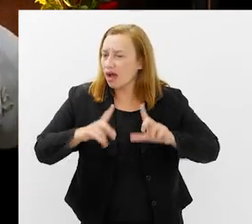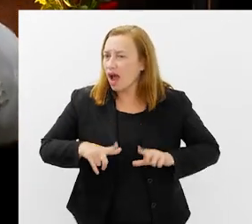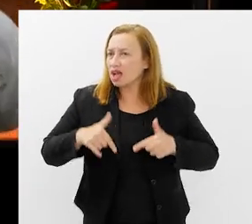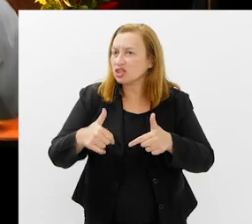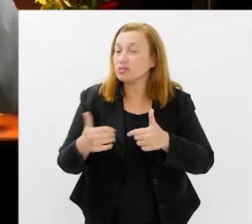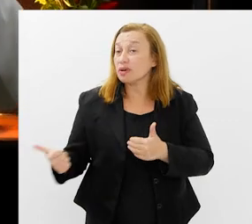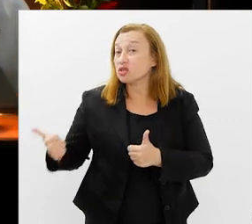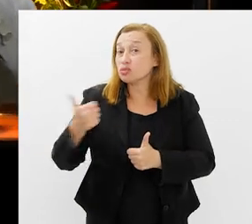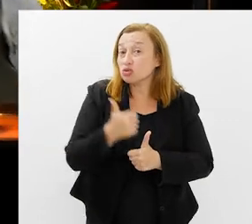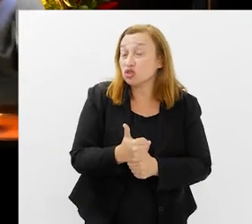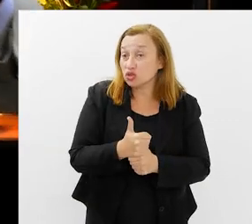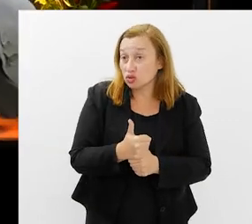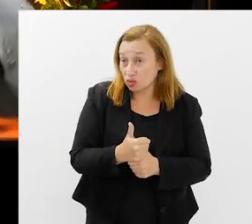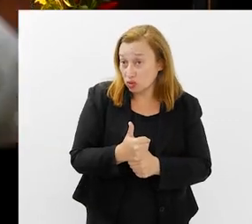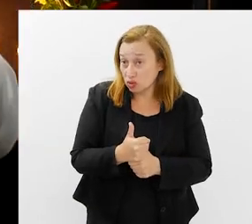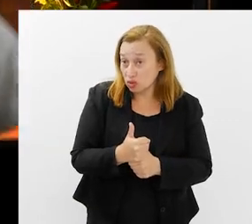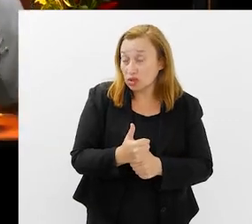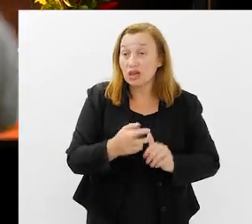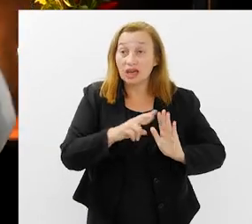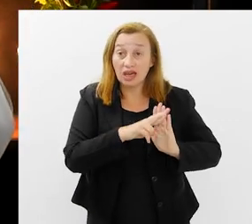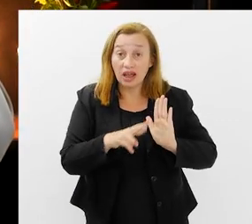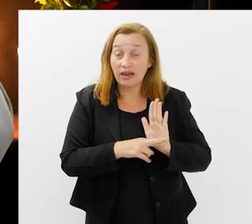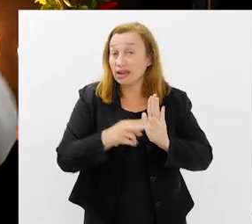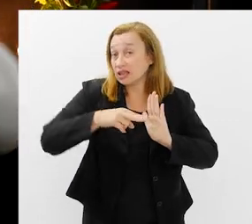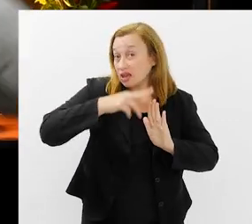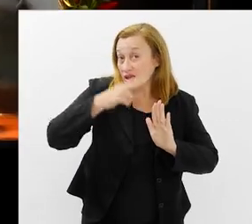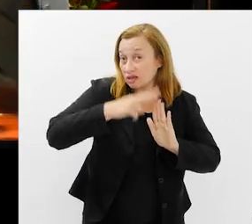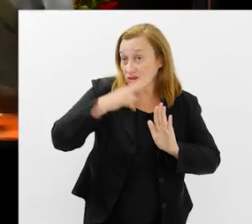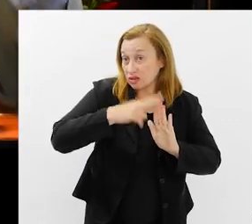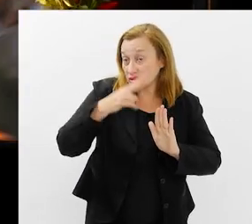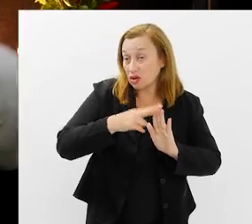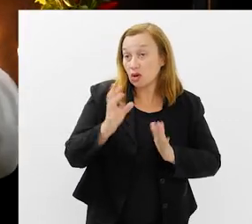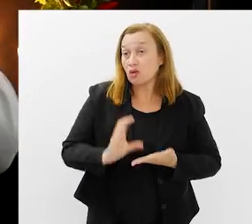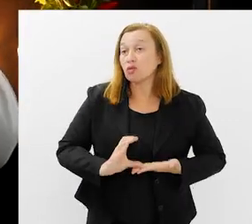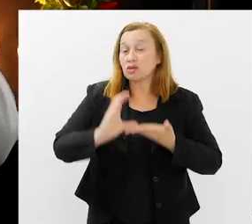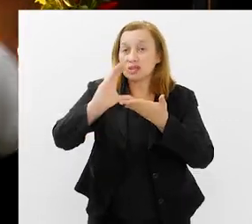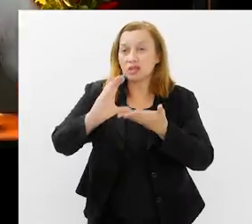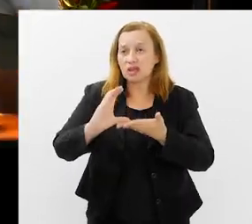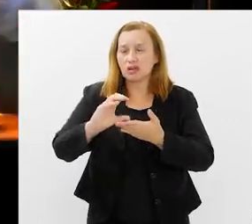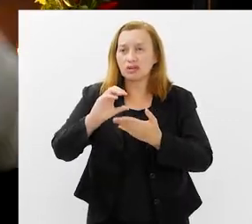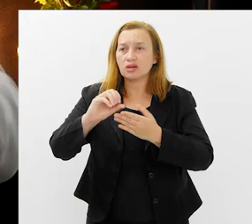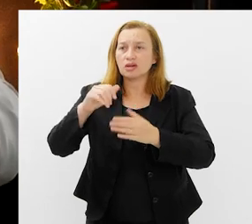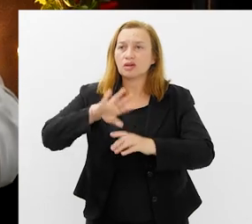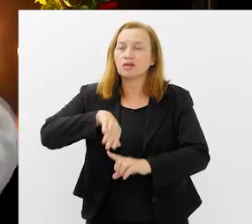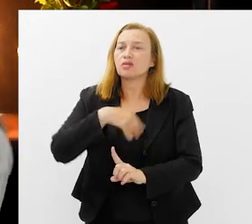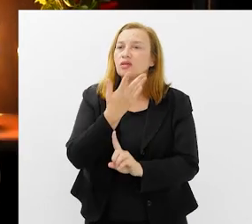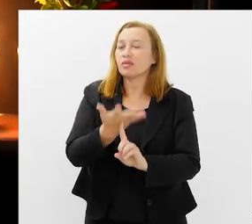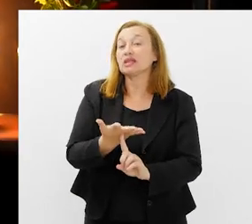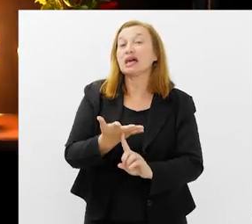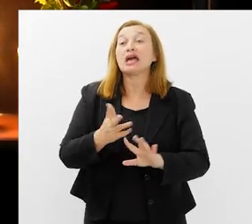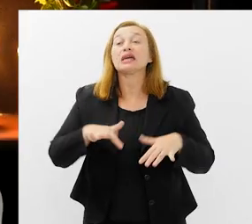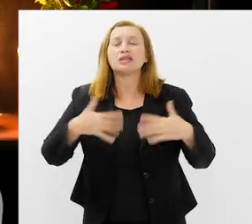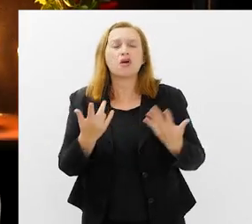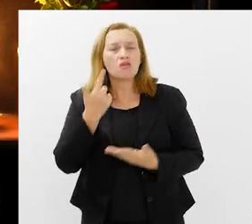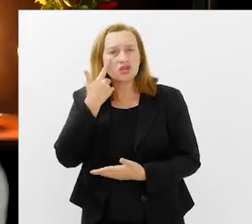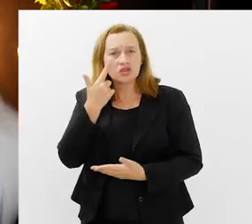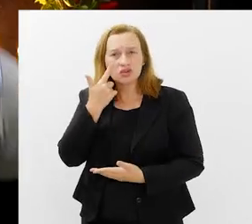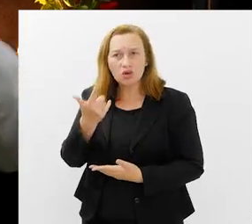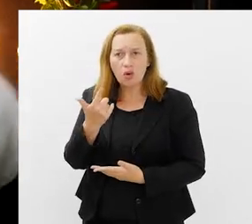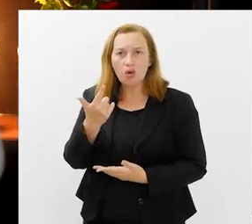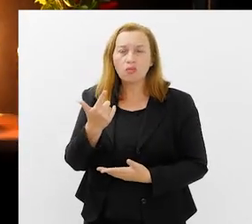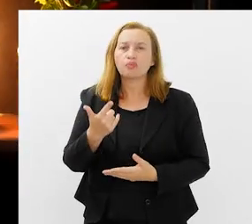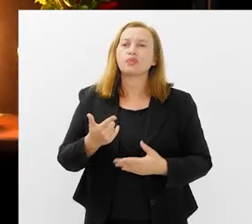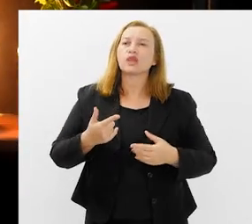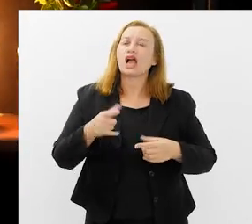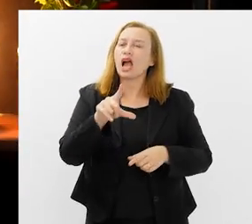atuar para substituir aqueles padrões que estão lá na resolução do Conselho Nacional de Meio Ambiente, pelos padrões da OMS. E olha só